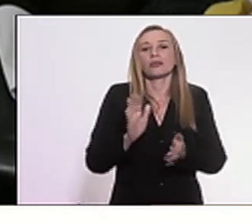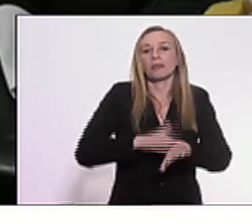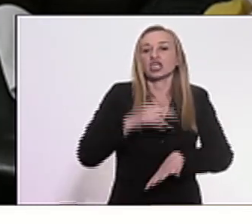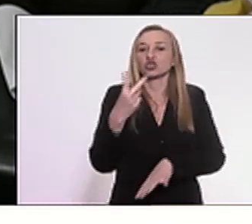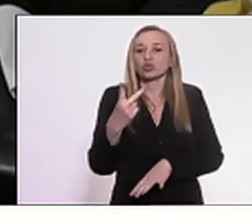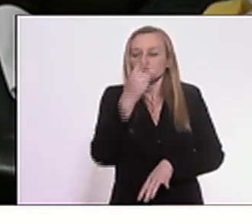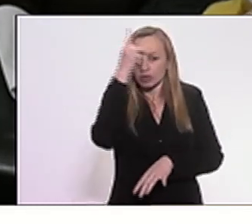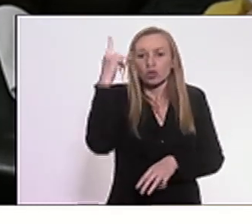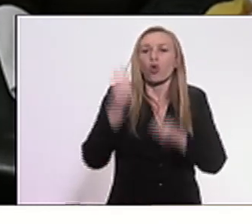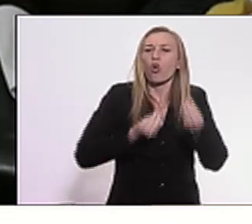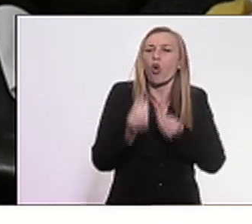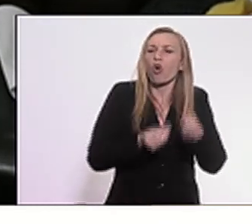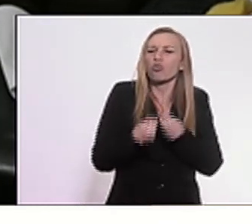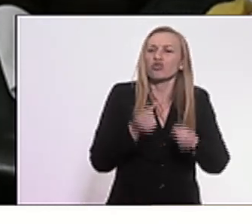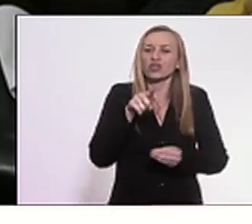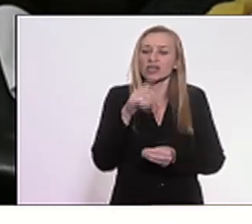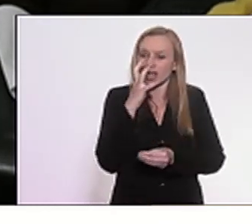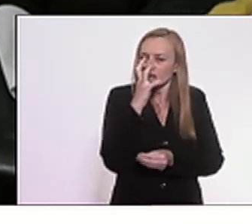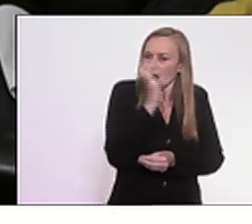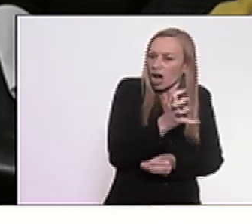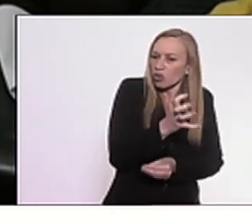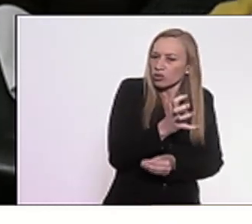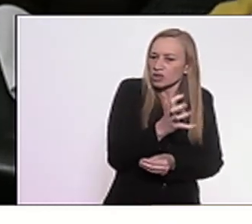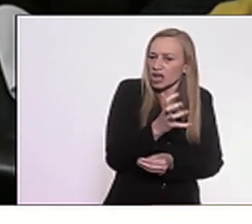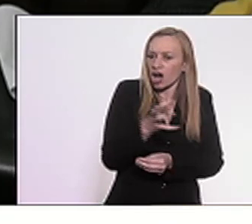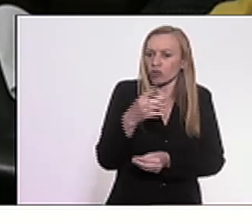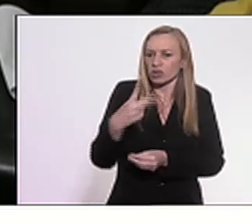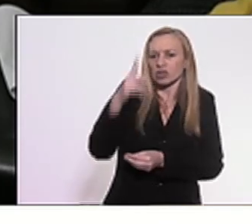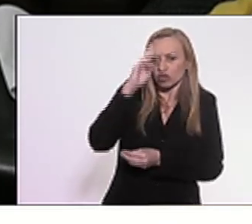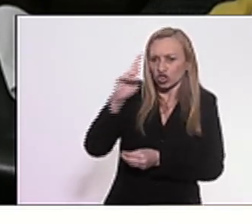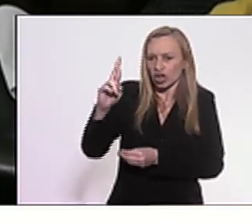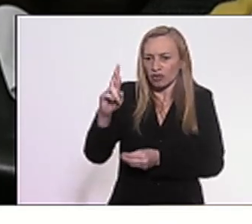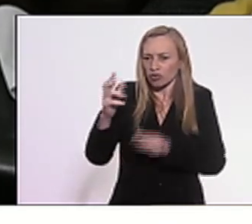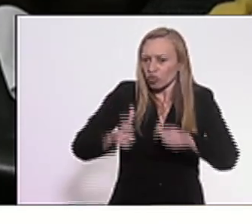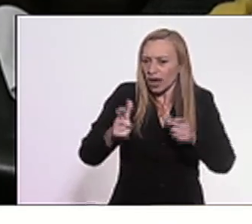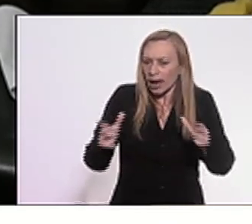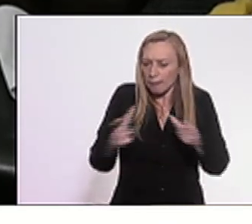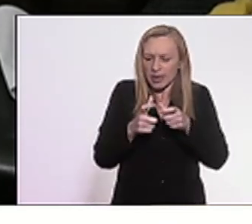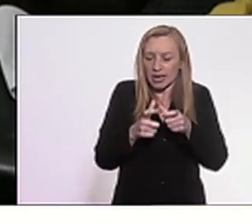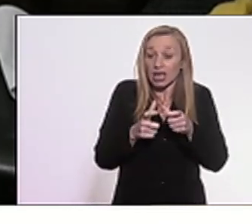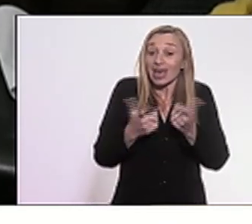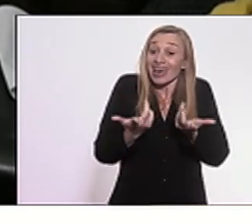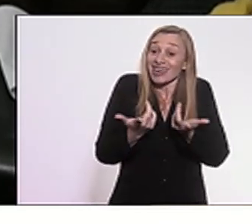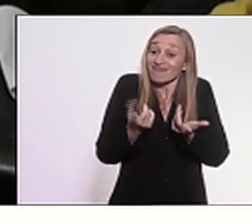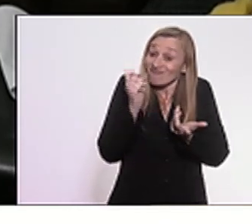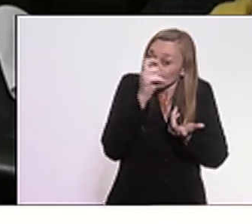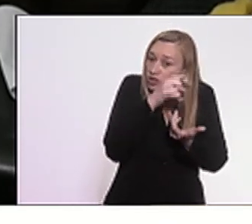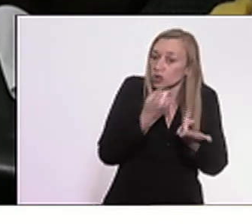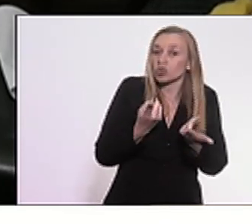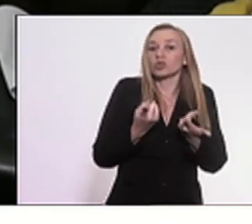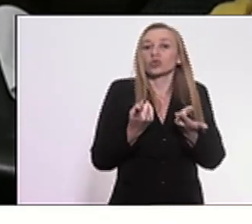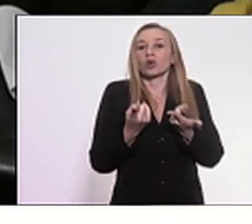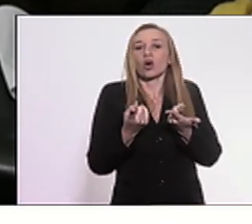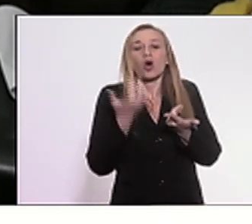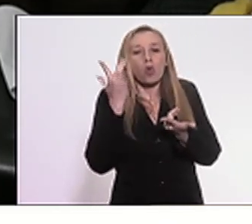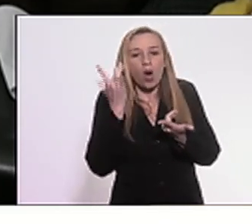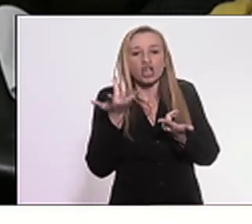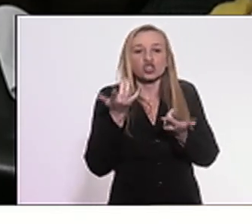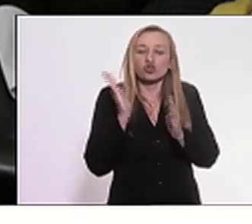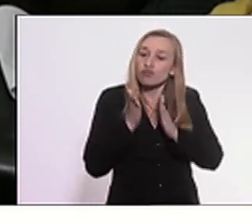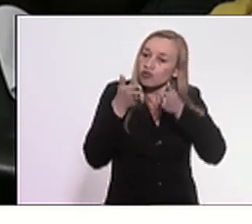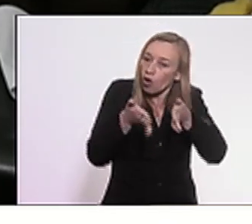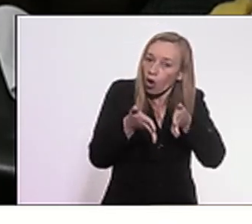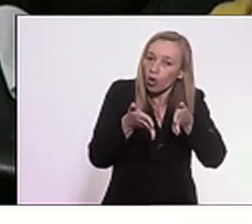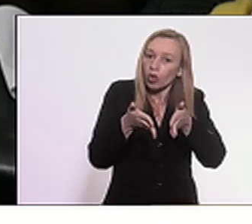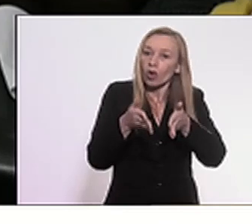é que você denuncia uma chefia que é praticamente um setor que é muito pequeno? Então, a gente acha que existe eu acho que o foco,